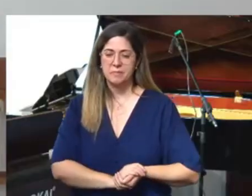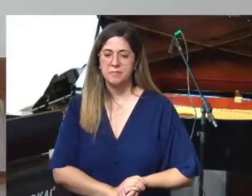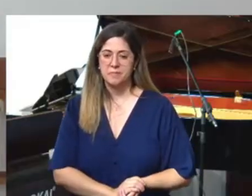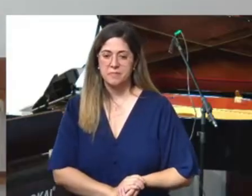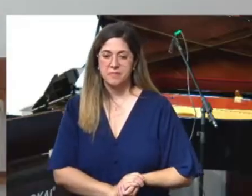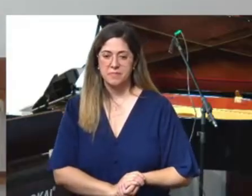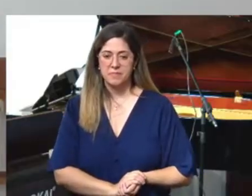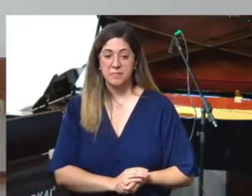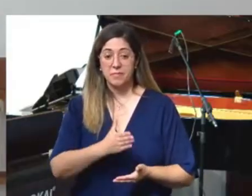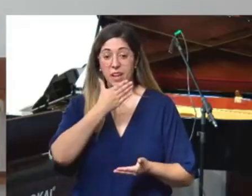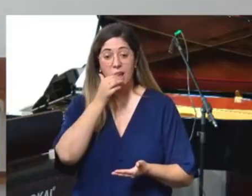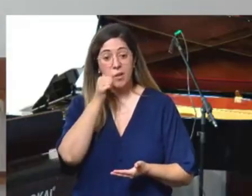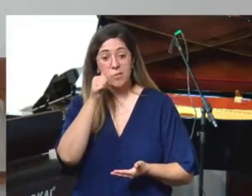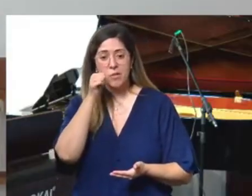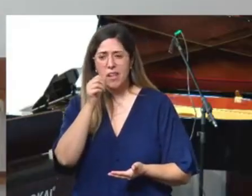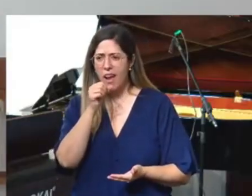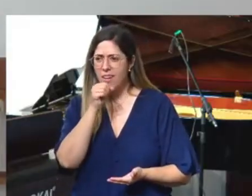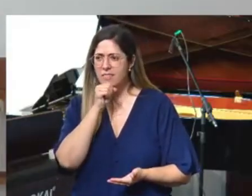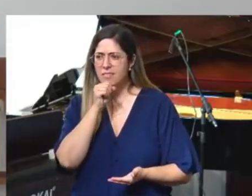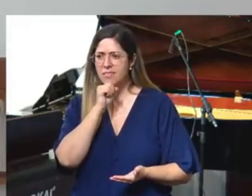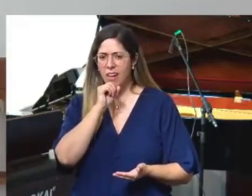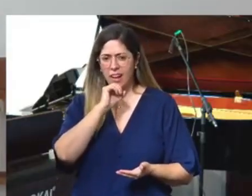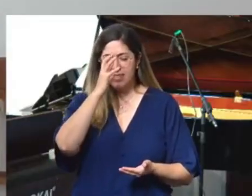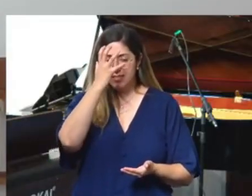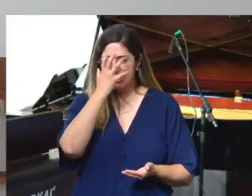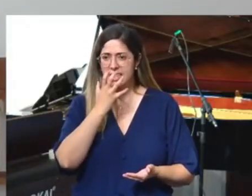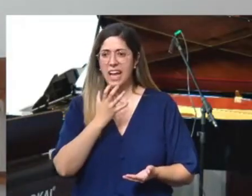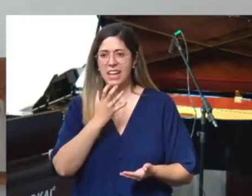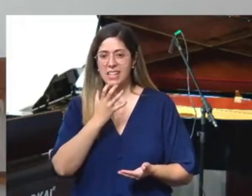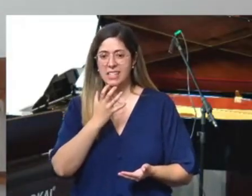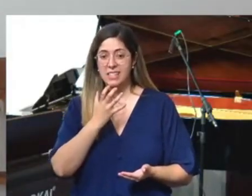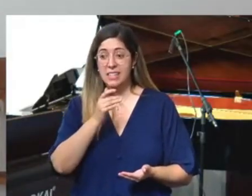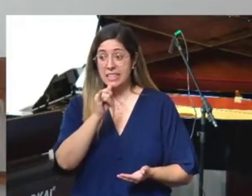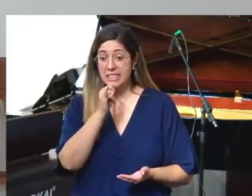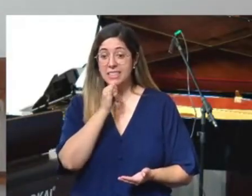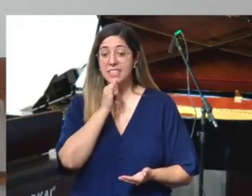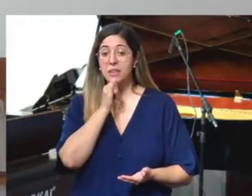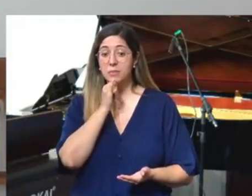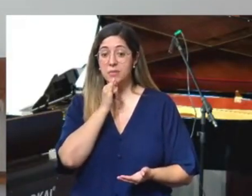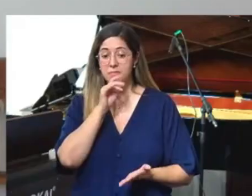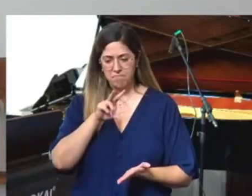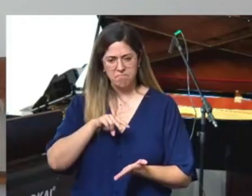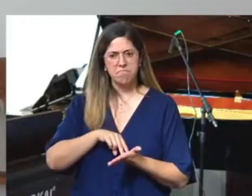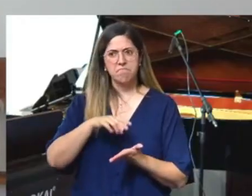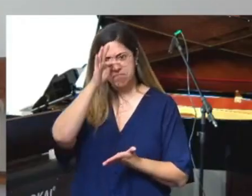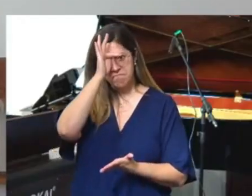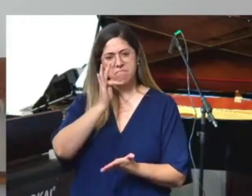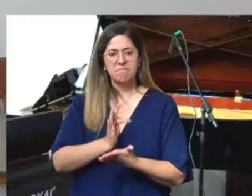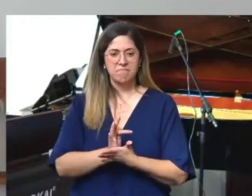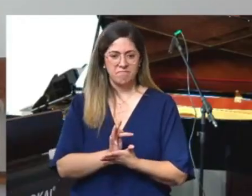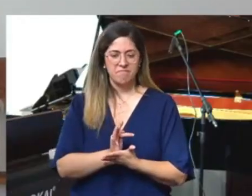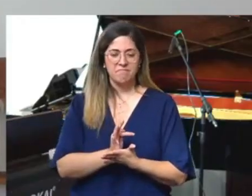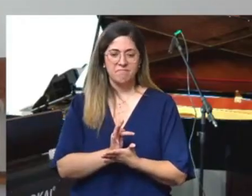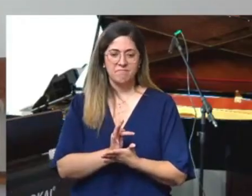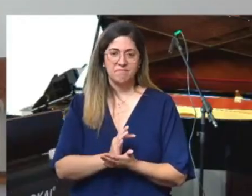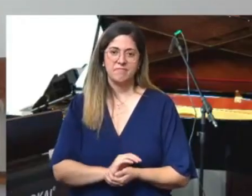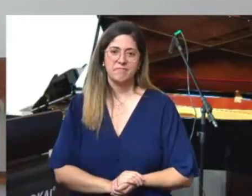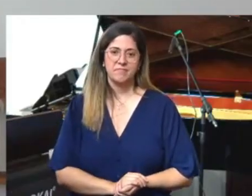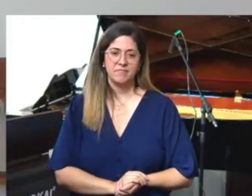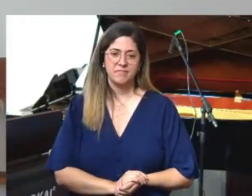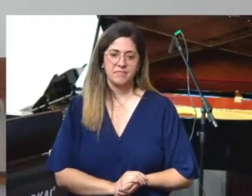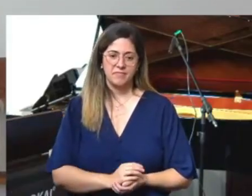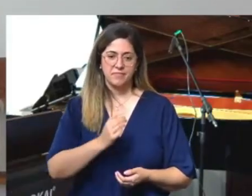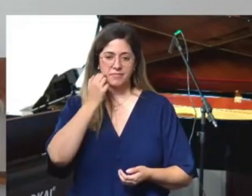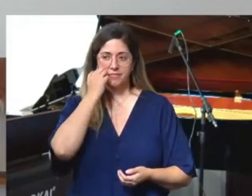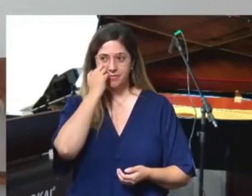Para que estas mulheres idosas ou maduras na fé possam ser exemplos. E ele